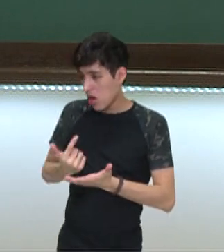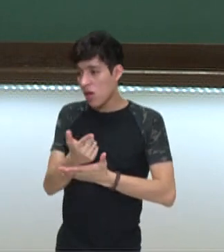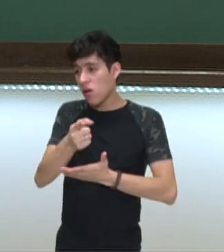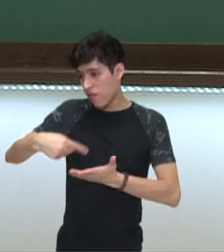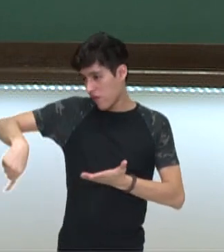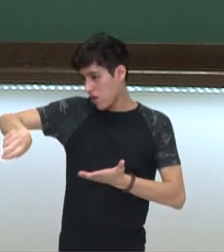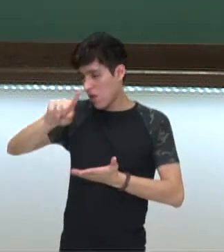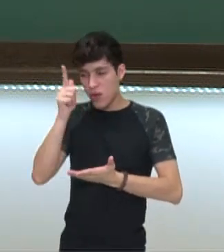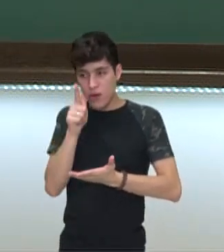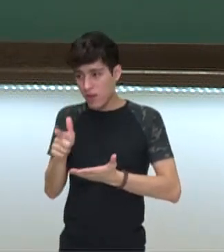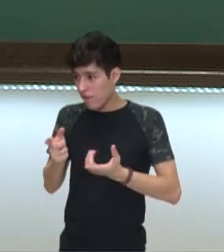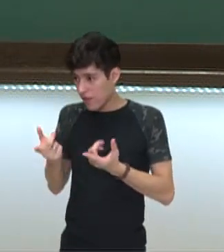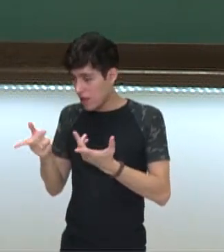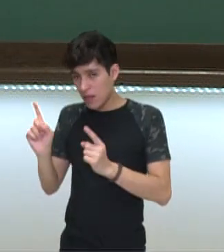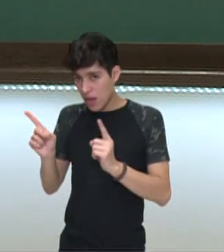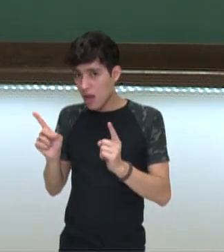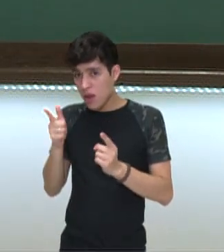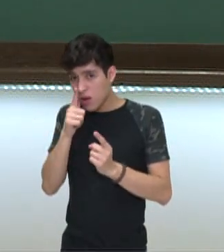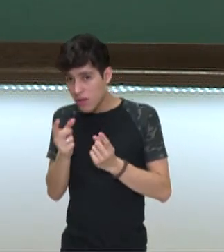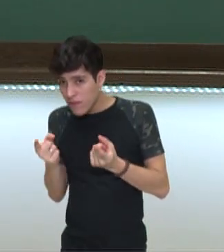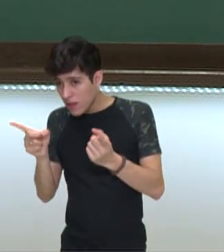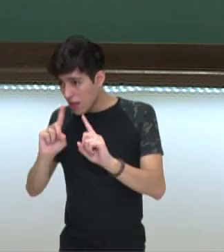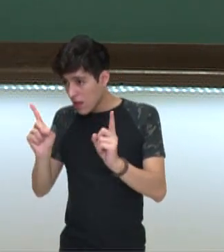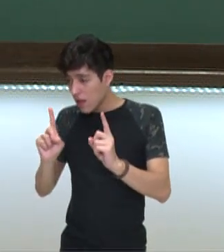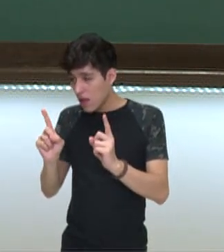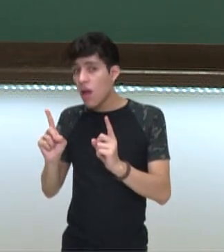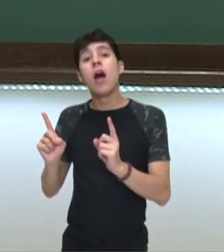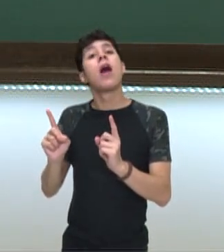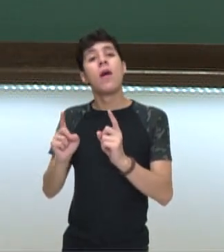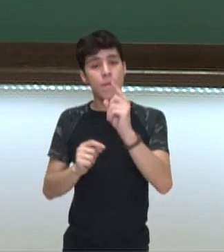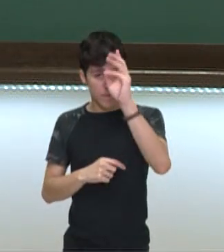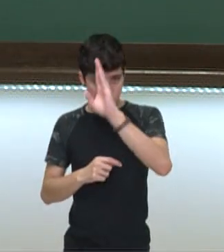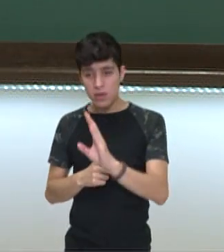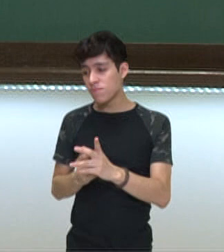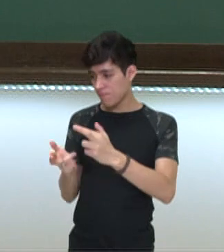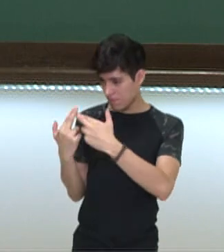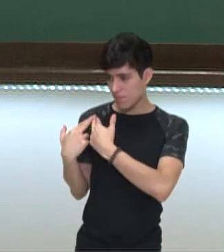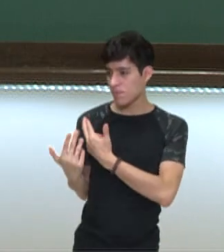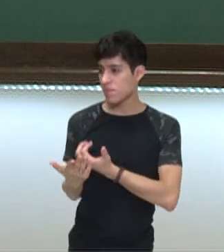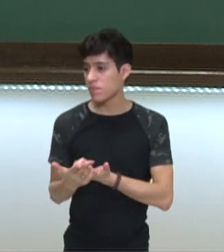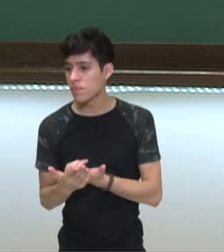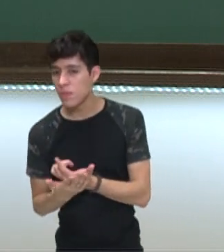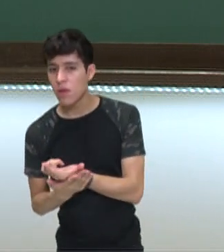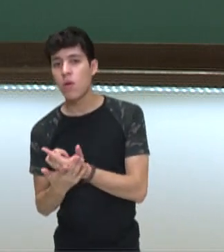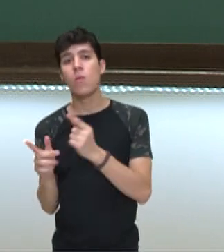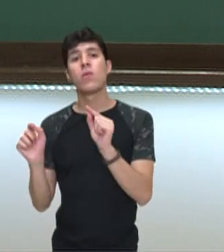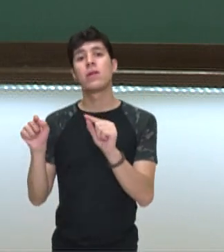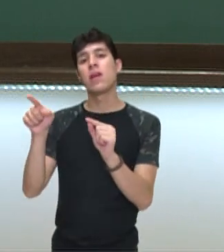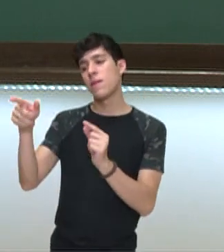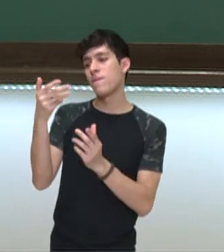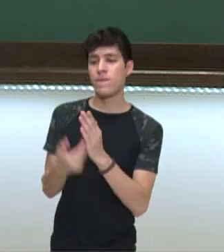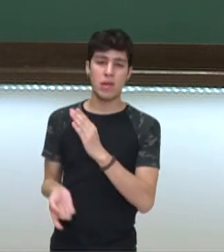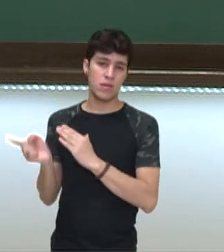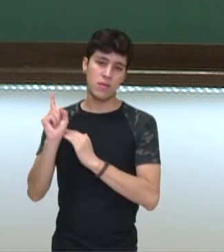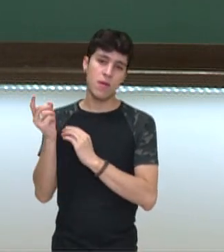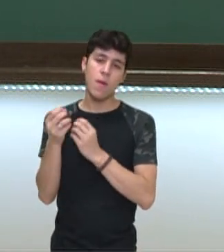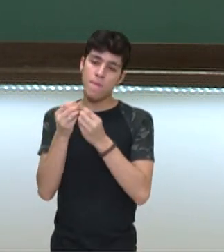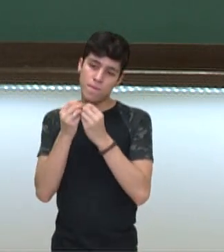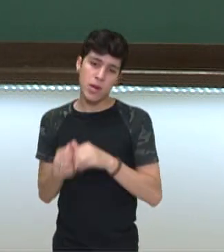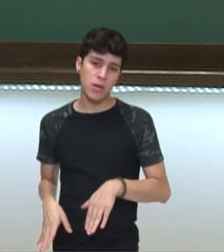não conseguissem vender. O que os fazendeiros não conseguiam vender de café, o governo ia ficar responsável por comprar. Assim, o fazendeiro não ia ter